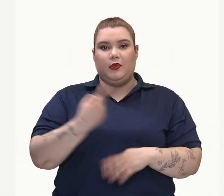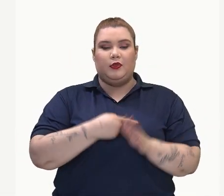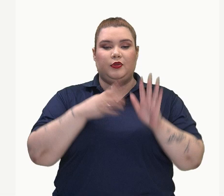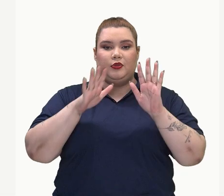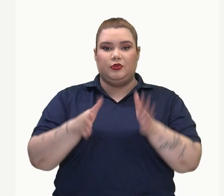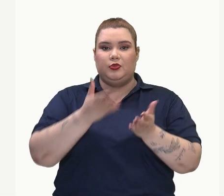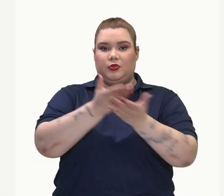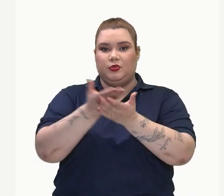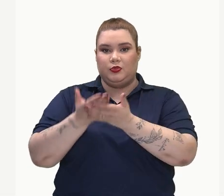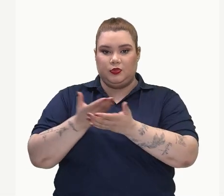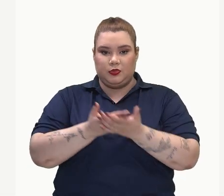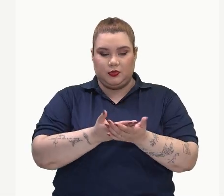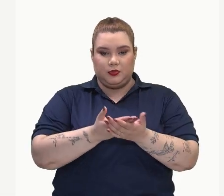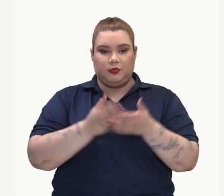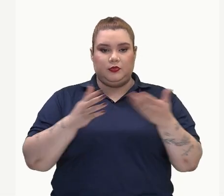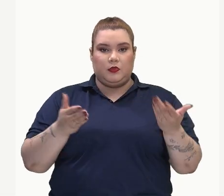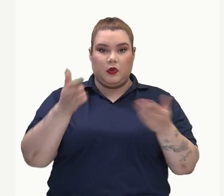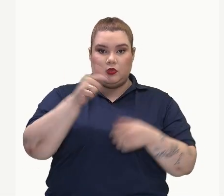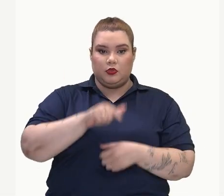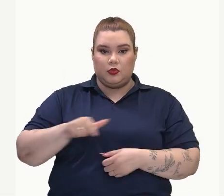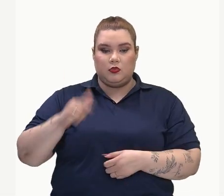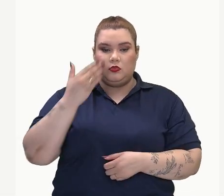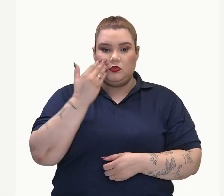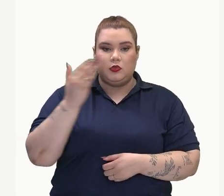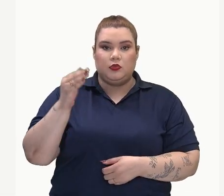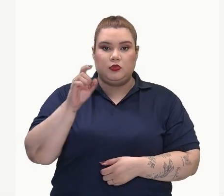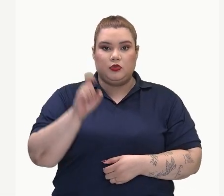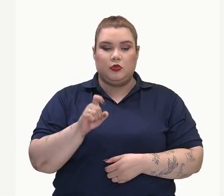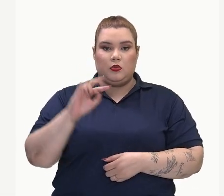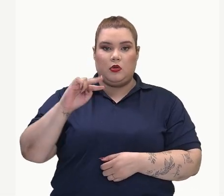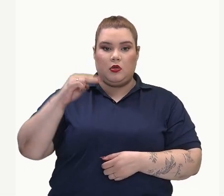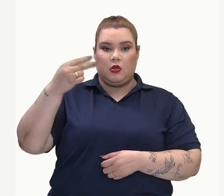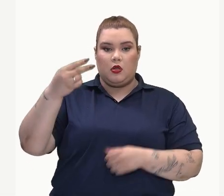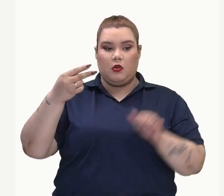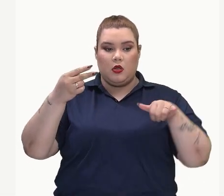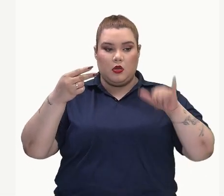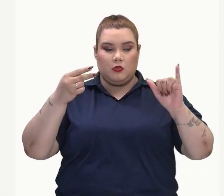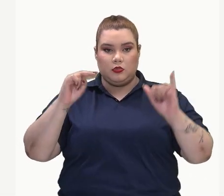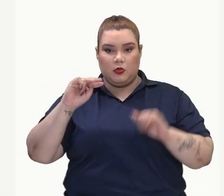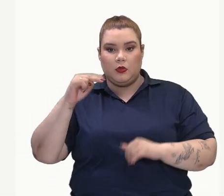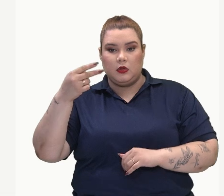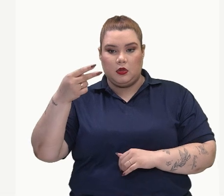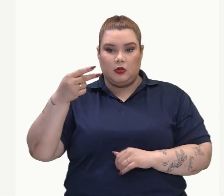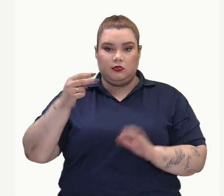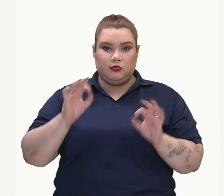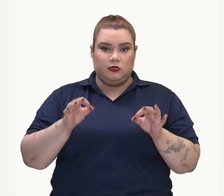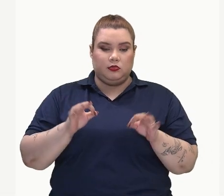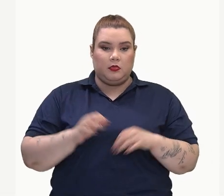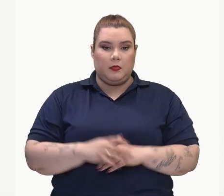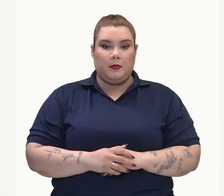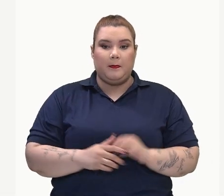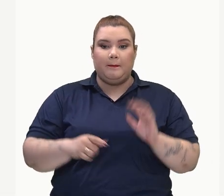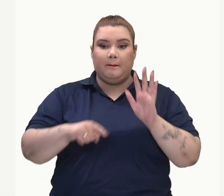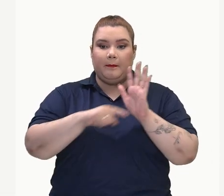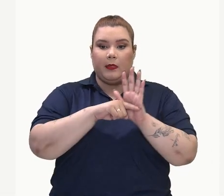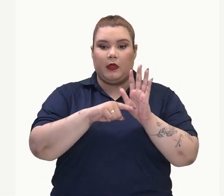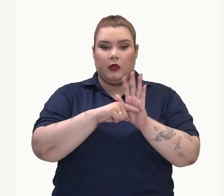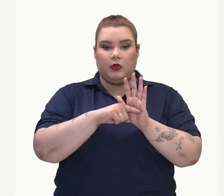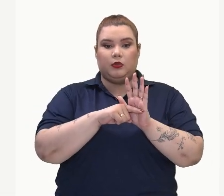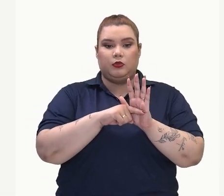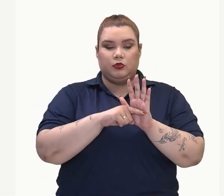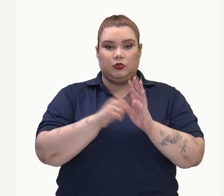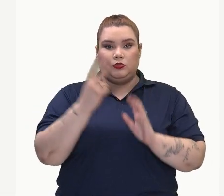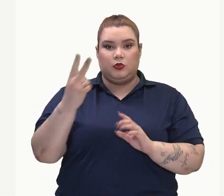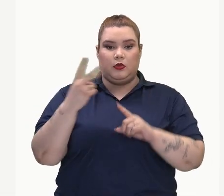conhece. Então, repetimos aqui o x ao quadrado e o y ao quadrado, menos, né, 2